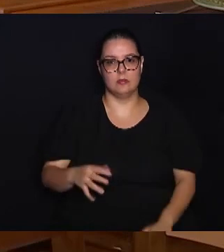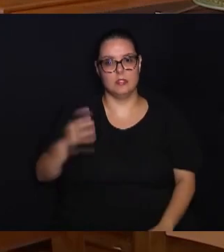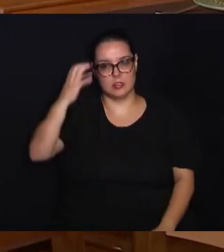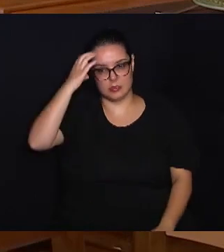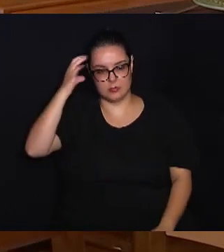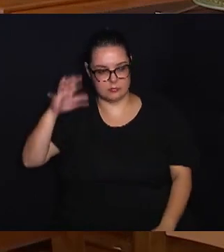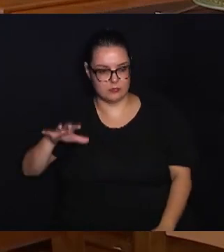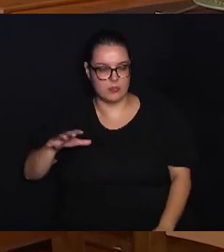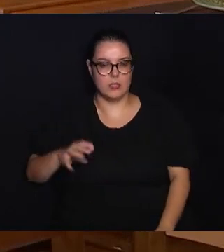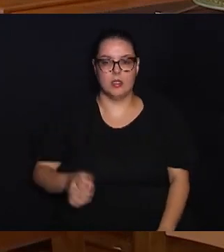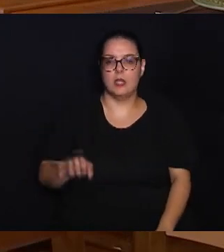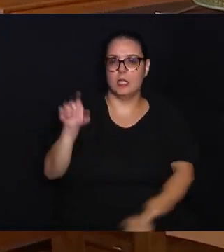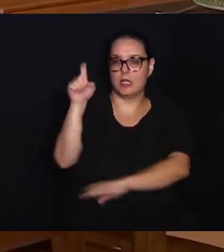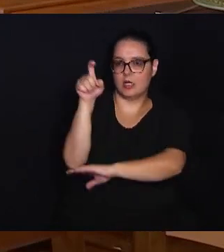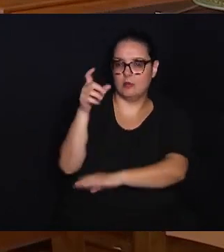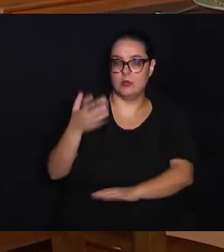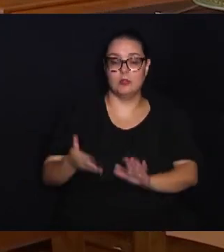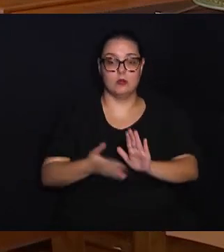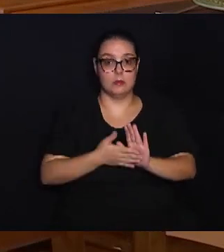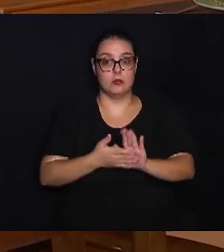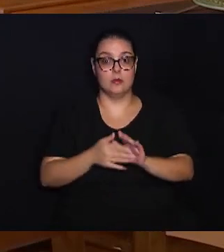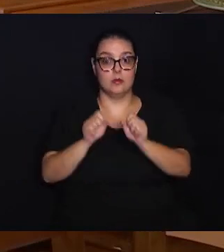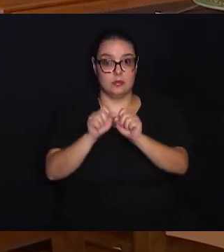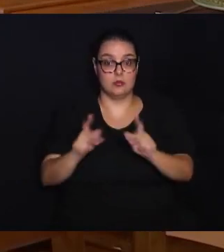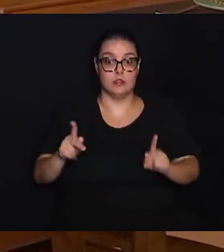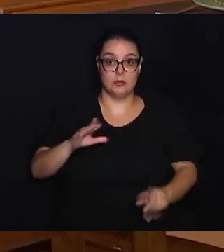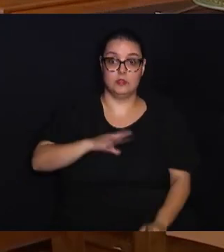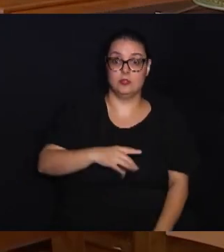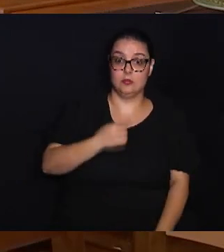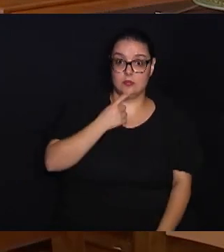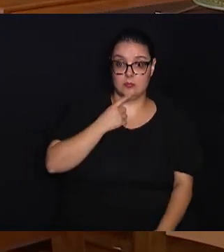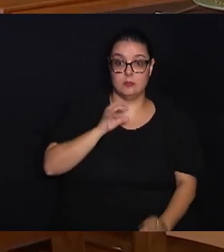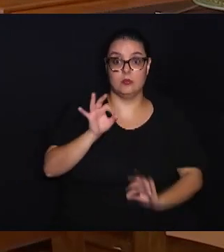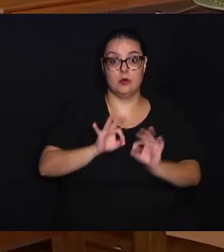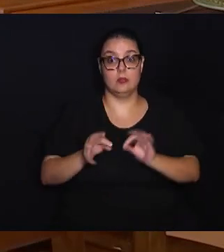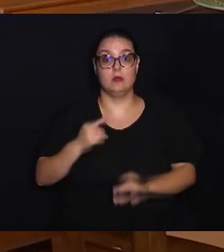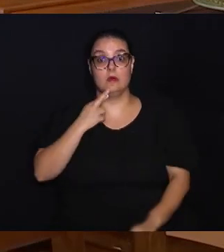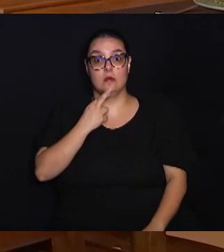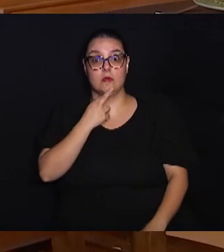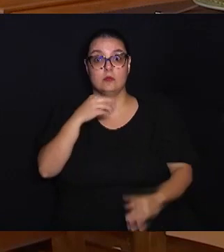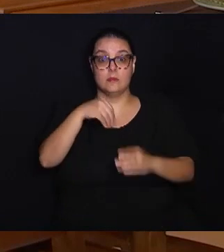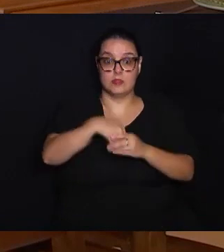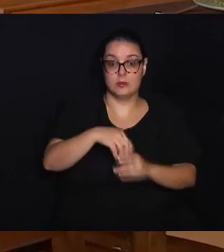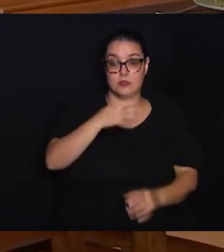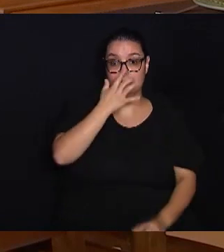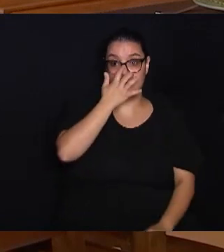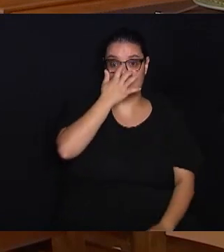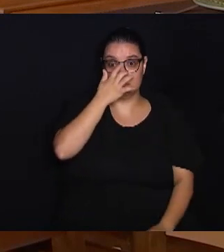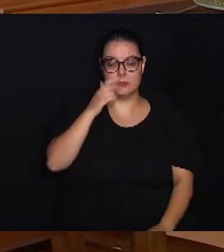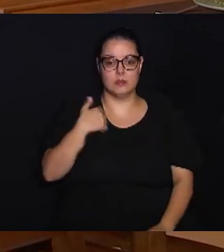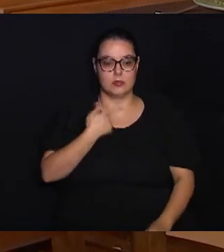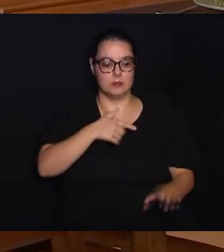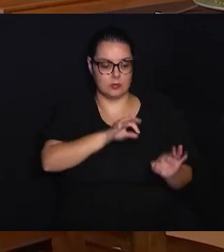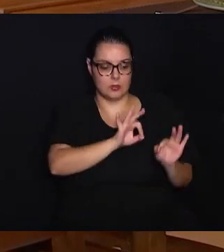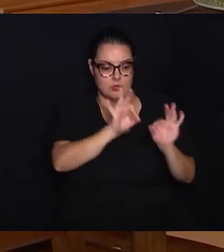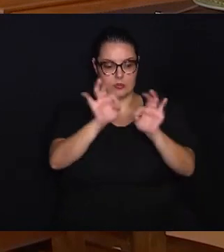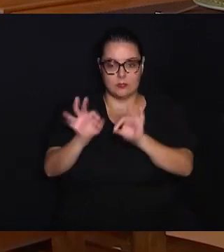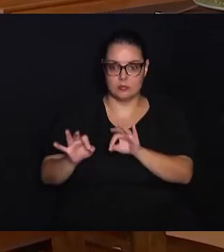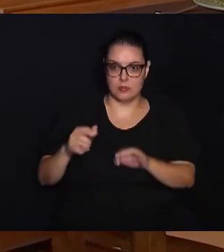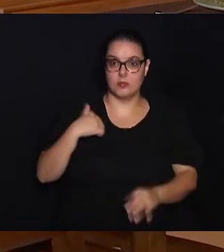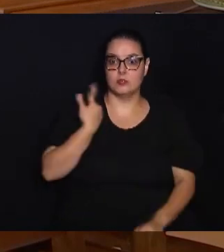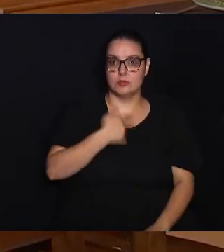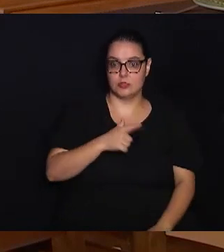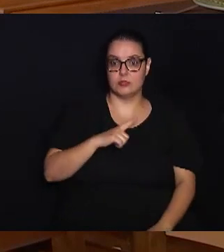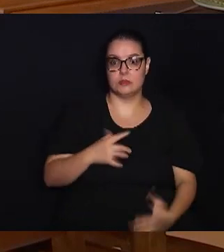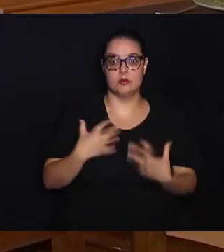aqui Taquaral Cambuí nós tivemos uma proposta recente de um shopping da cidade para montar um restaurante dentro desse shopping e a gente vem